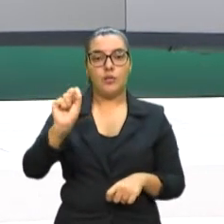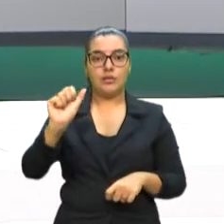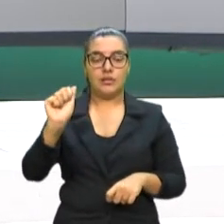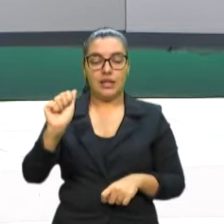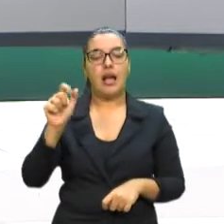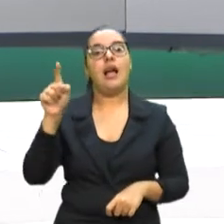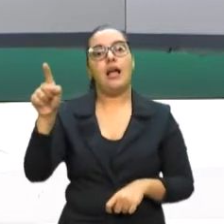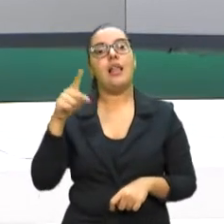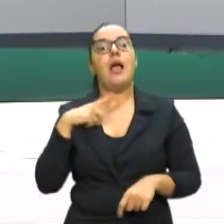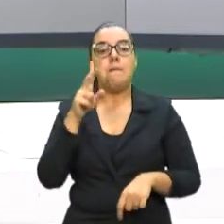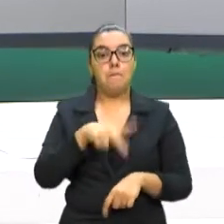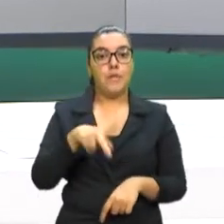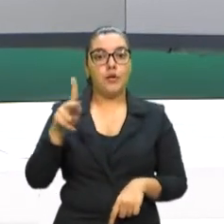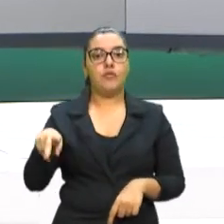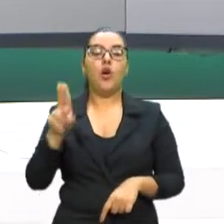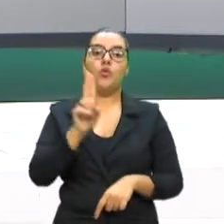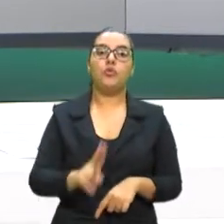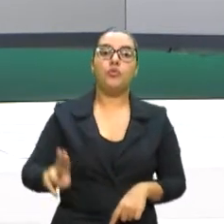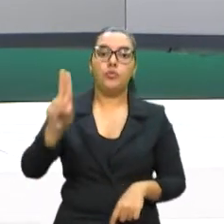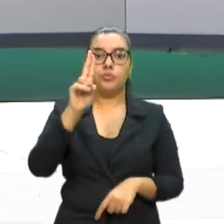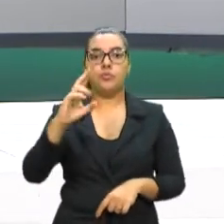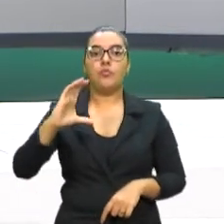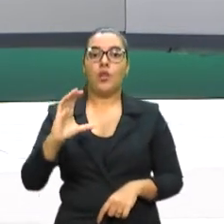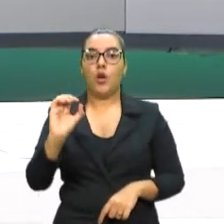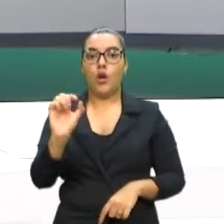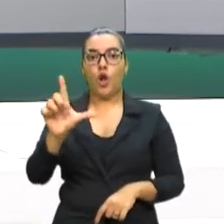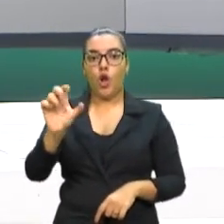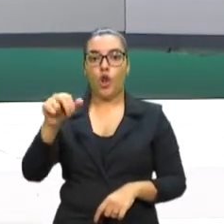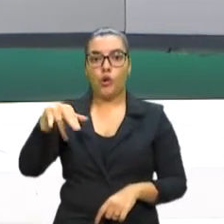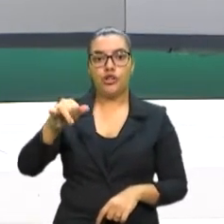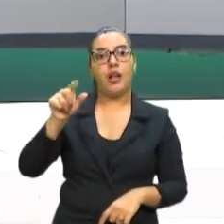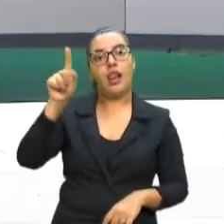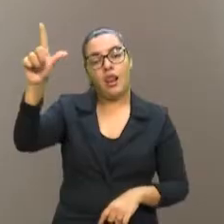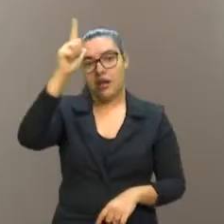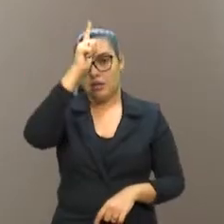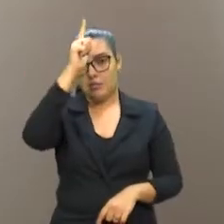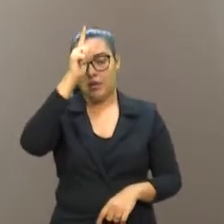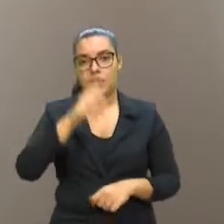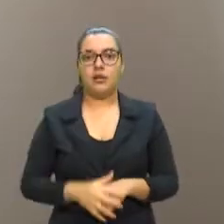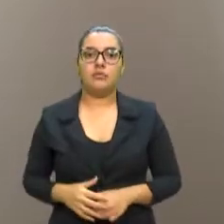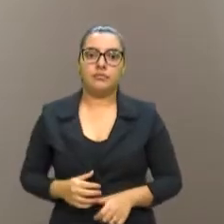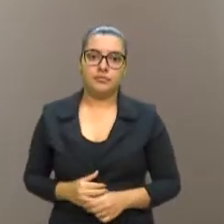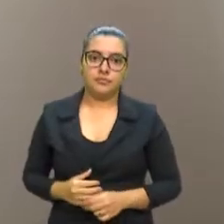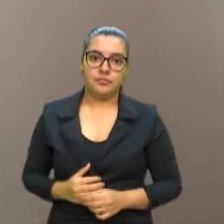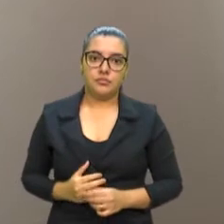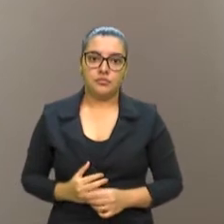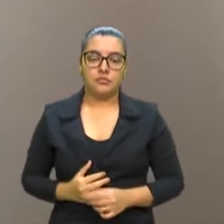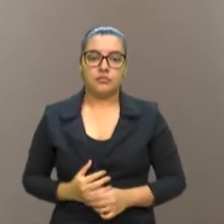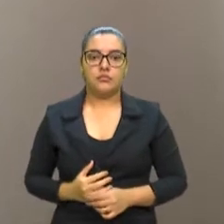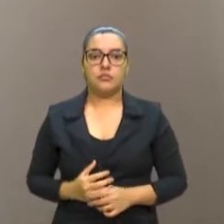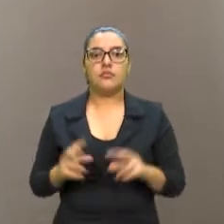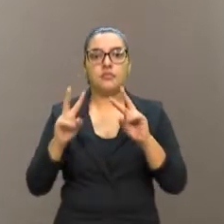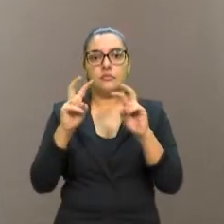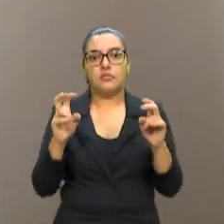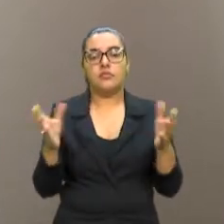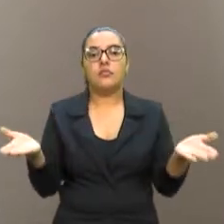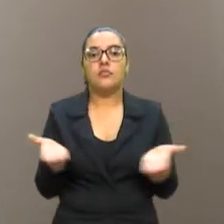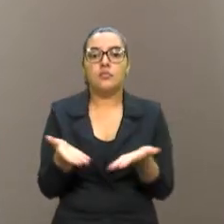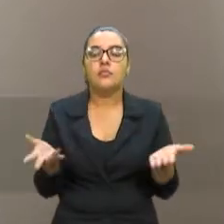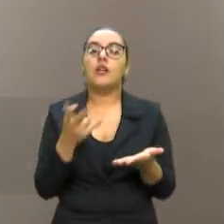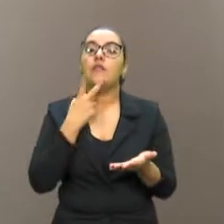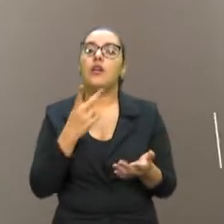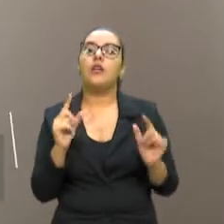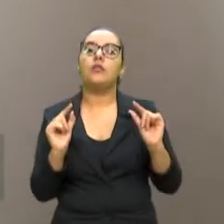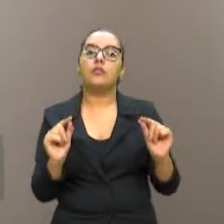é professora na Universidade de Colônia, na Alemanha. Vamos ouvir. O assunto de hoje está intimamente ligado